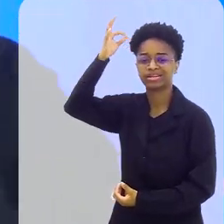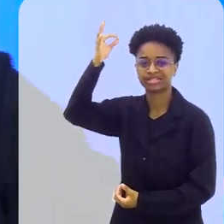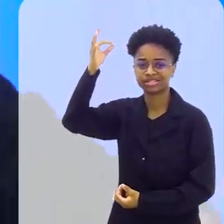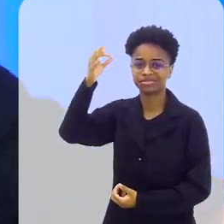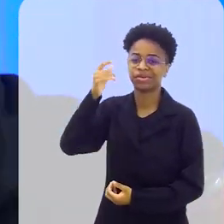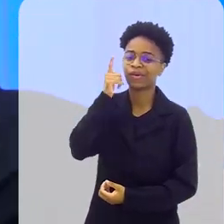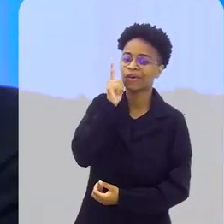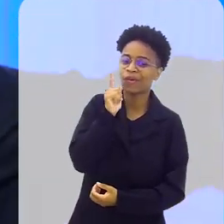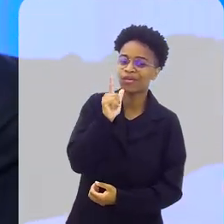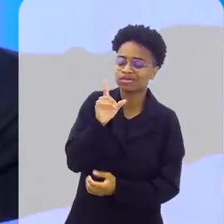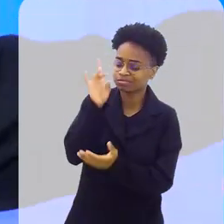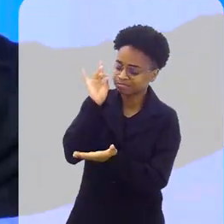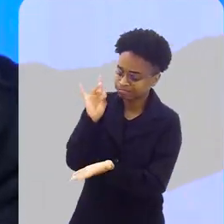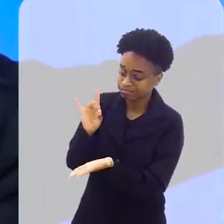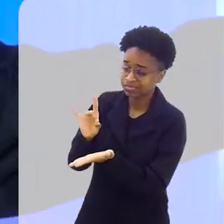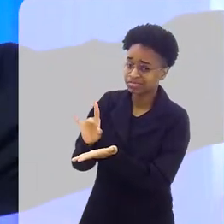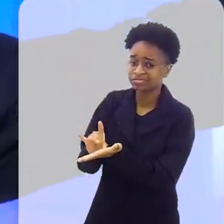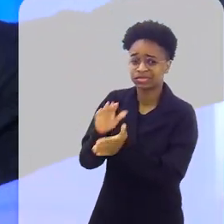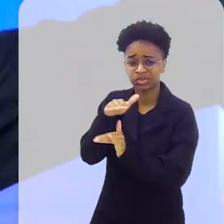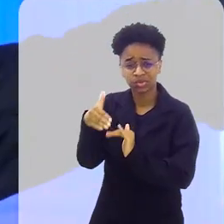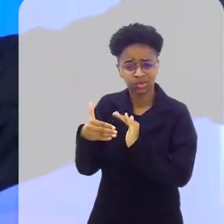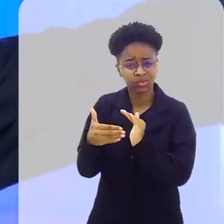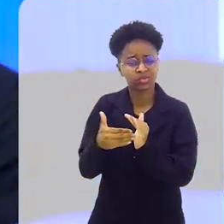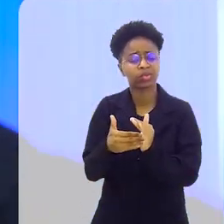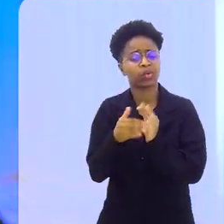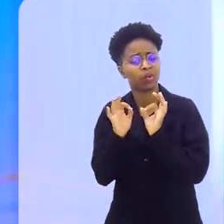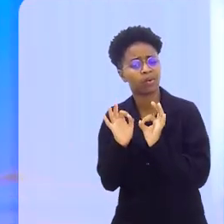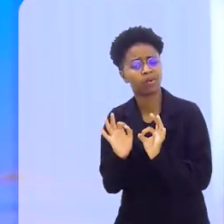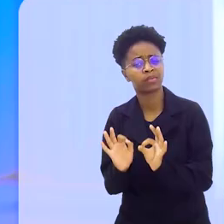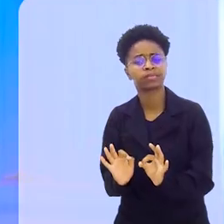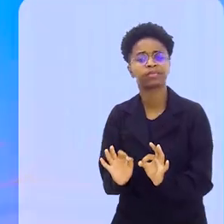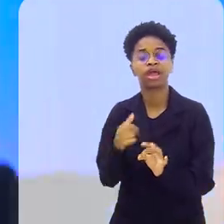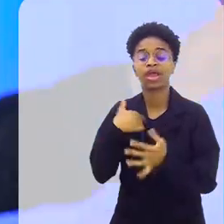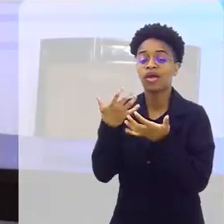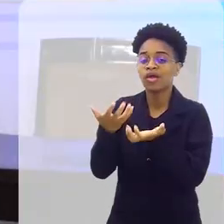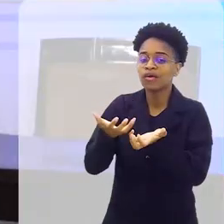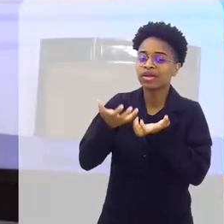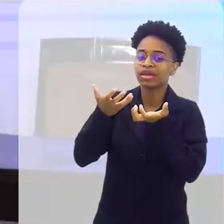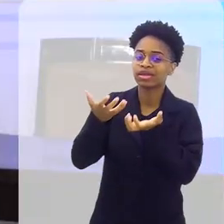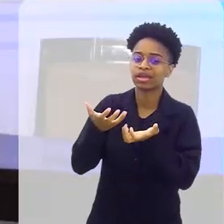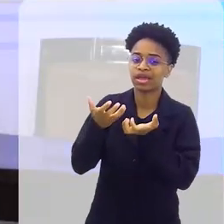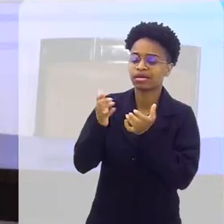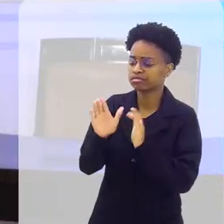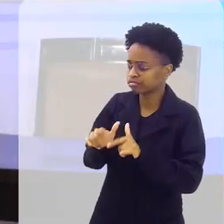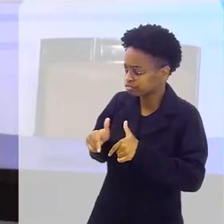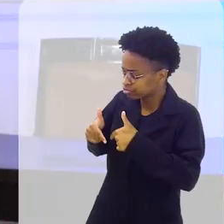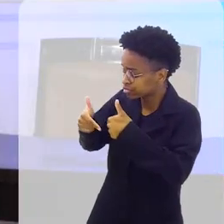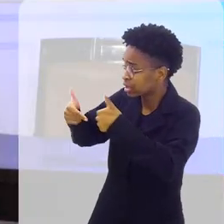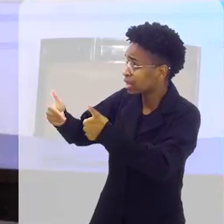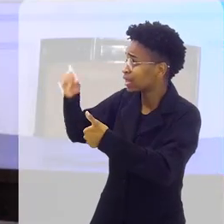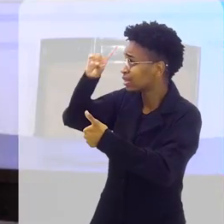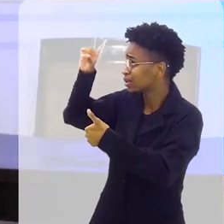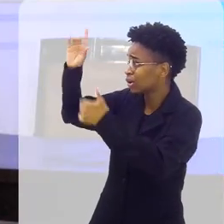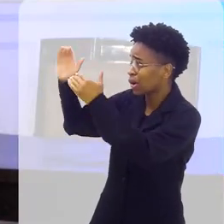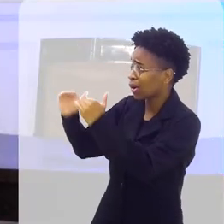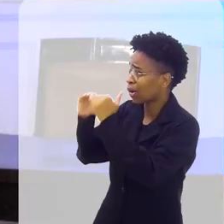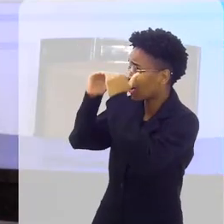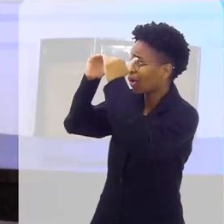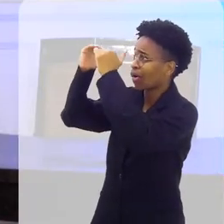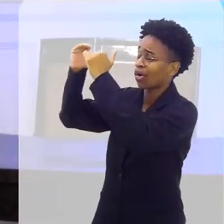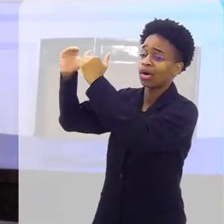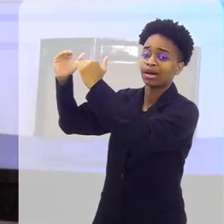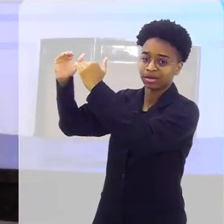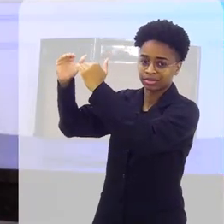espírito, na verdade totalmente, quero ser por Ele honrado